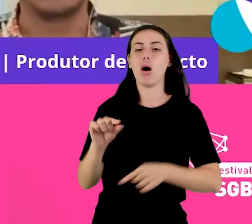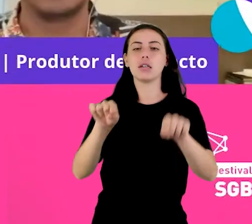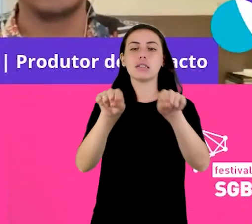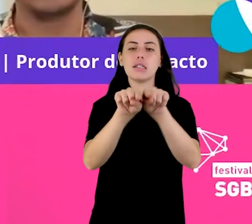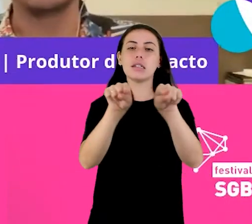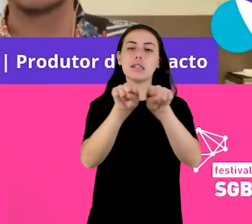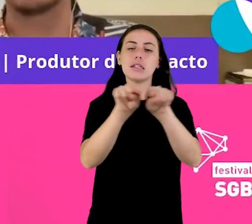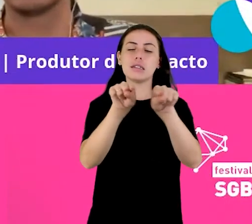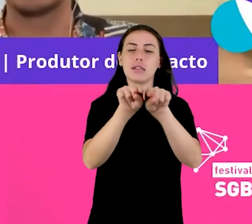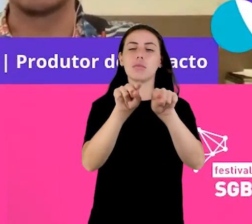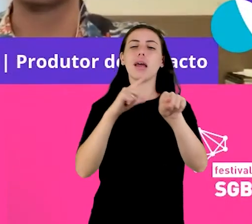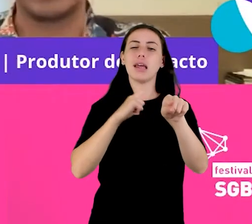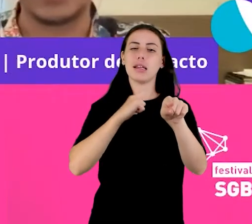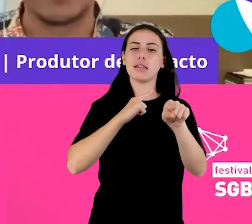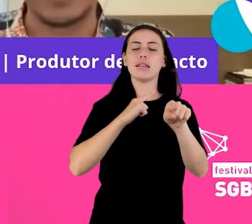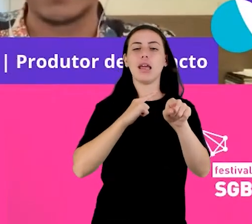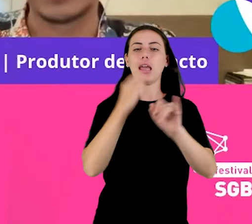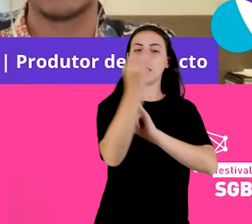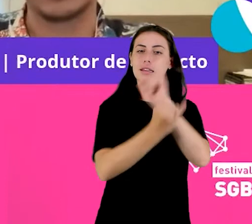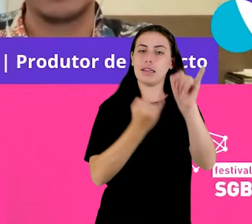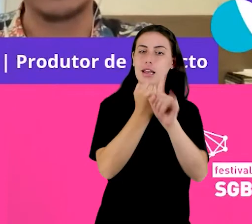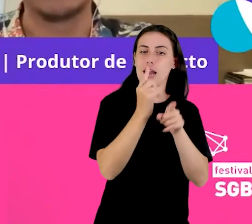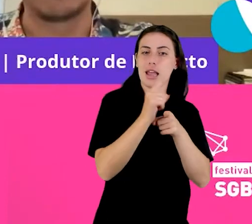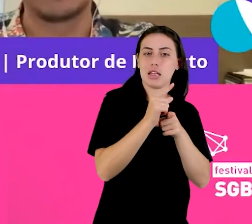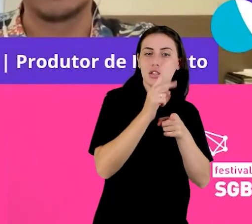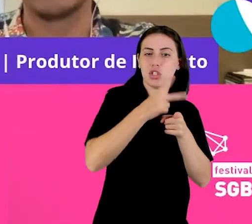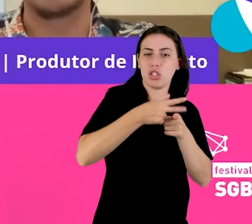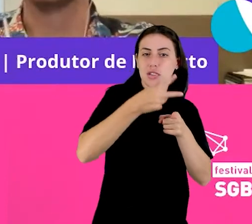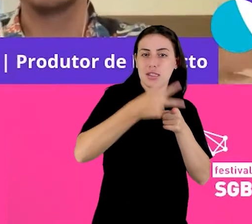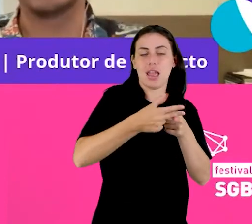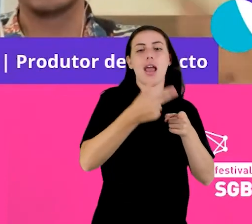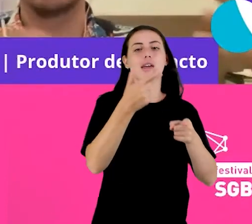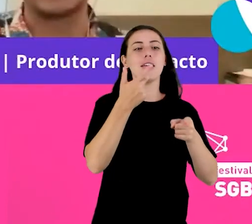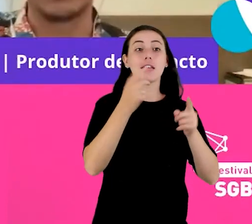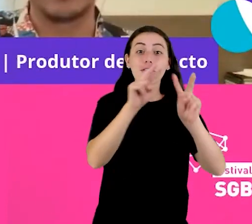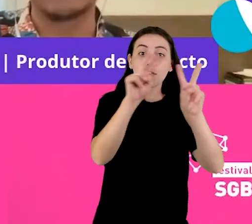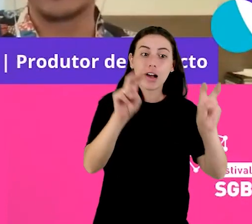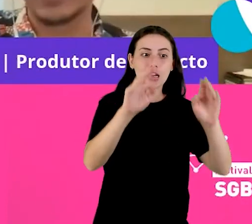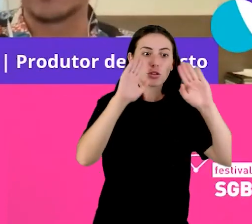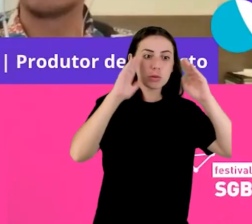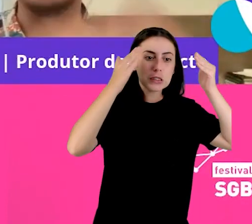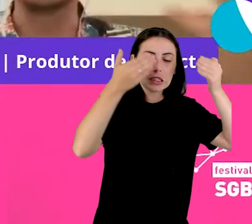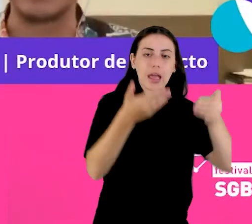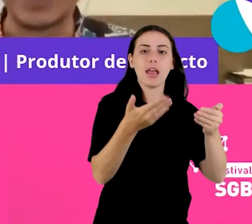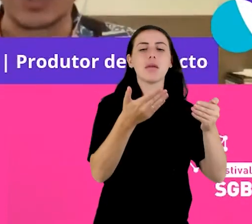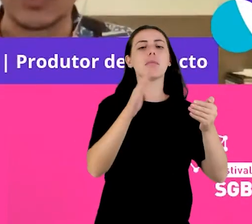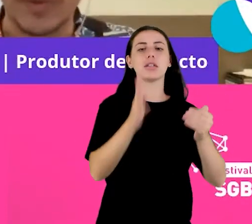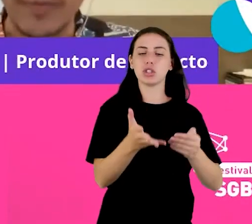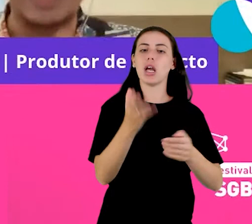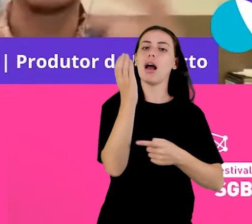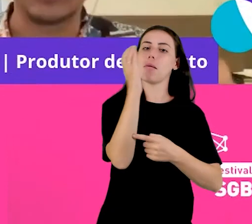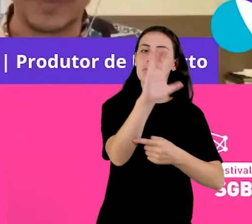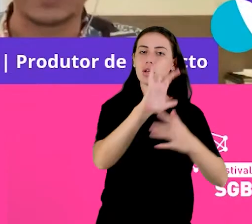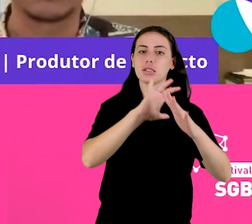social. A gente acabou de lançar uma websérie também, que chama Chá com a Trava, que também é uma experiência que, a partir do Limiar, foi isso. Vamos expandir o assunto,